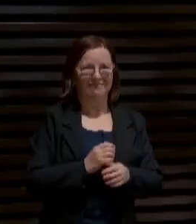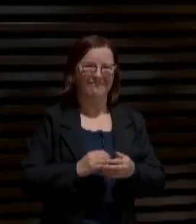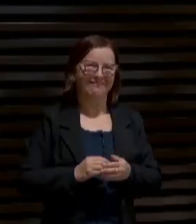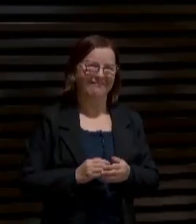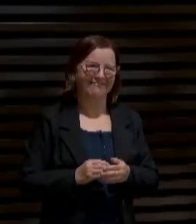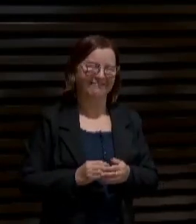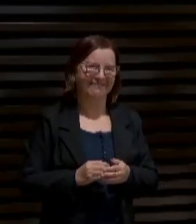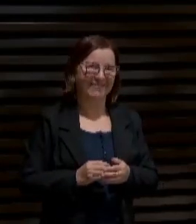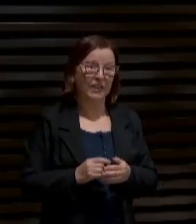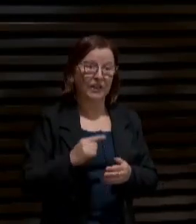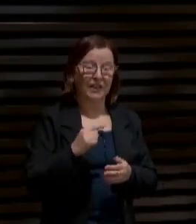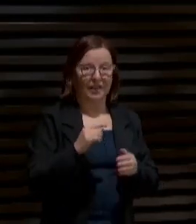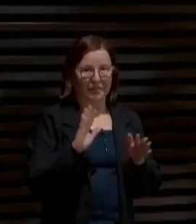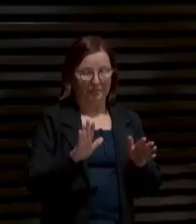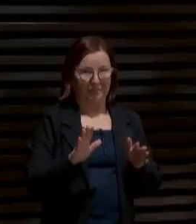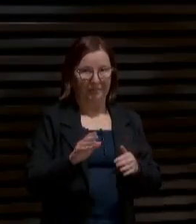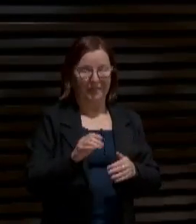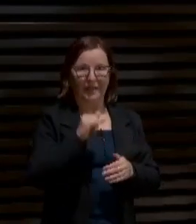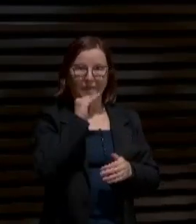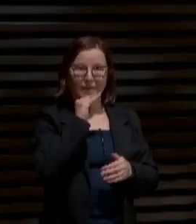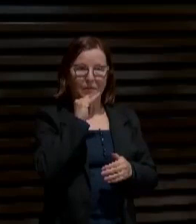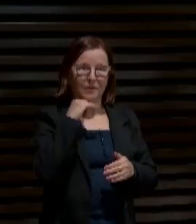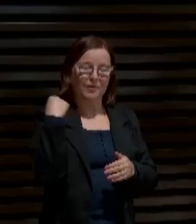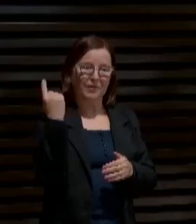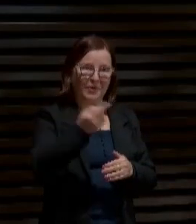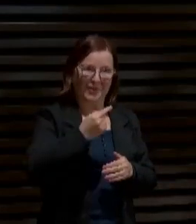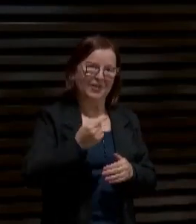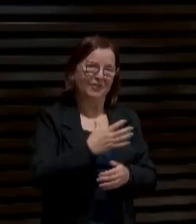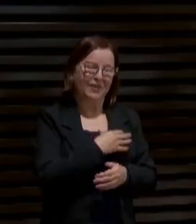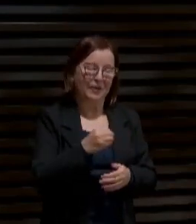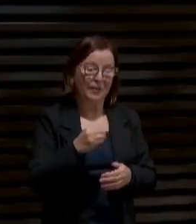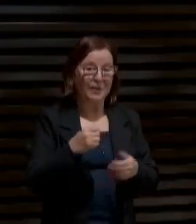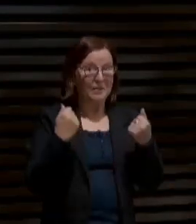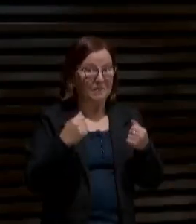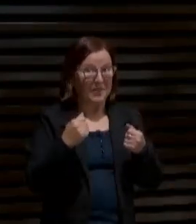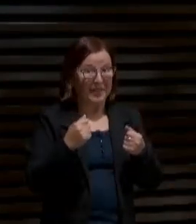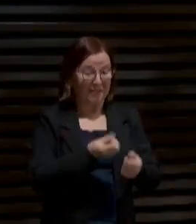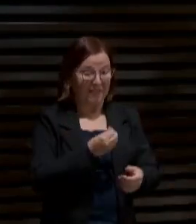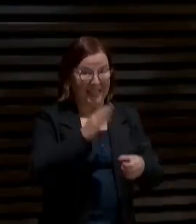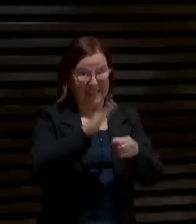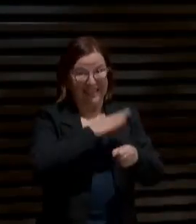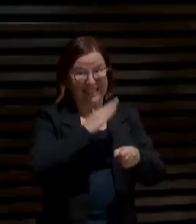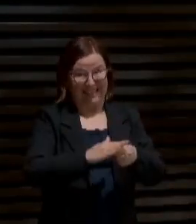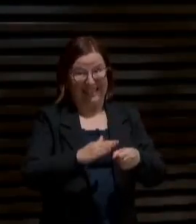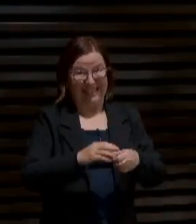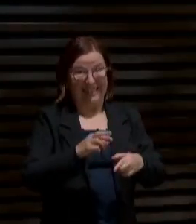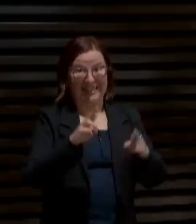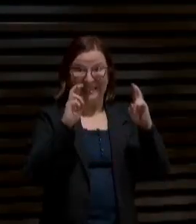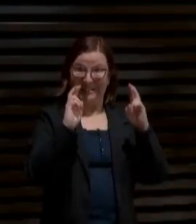né nossos filhos precisa de estar com o tanquinho cheio de amor de alegria de esperança isso que abastece são os